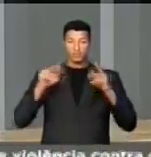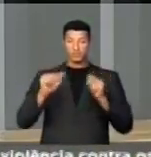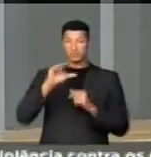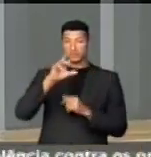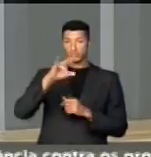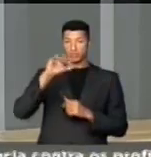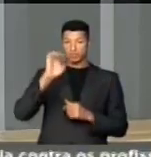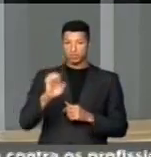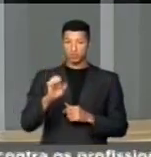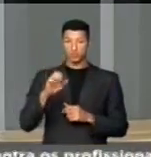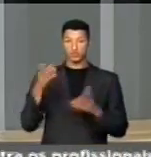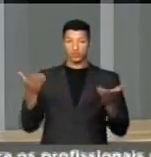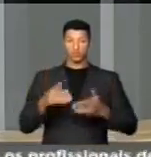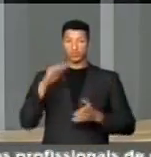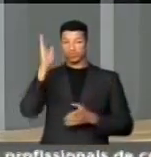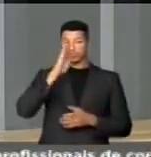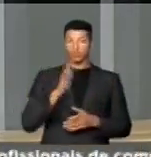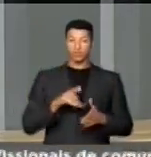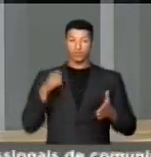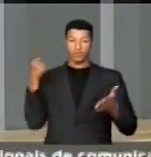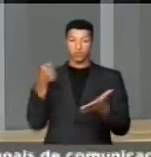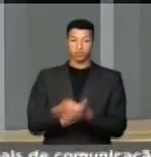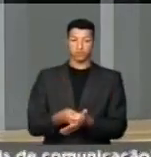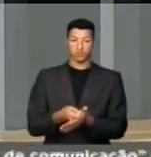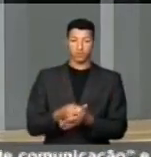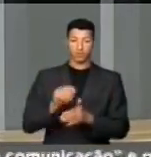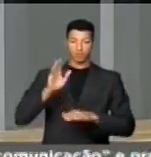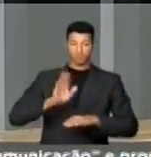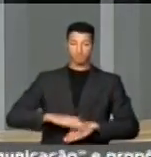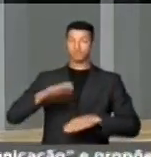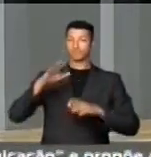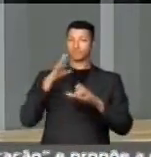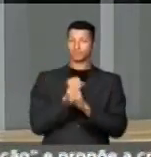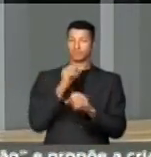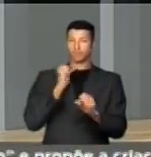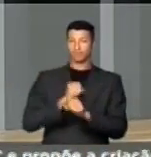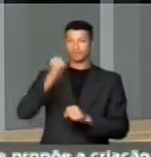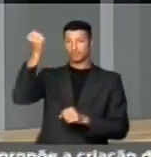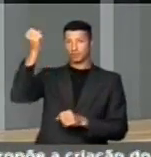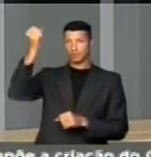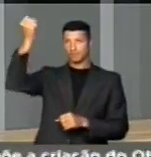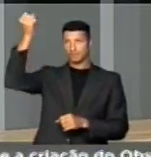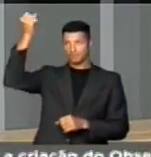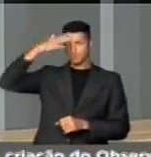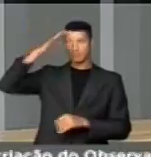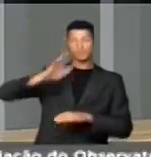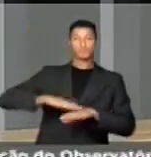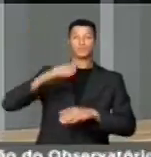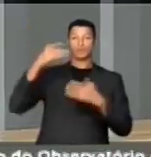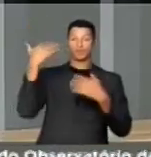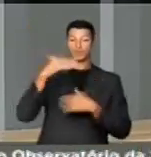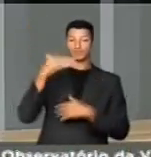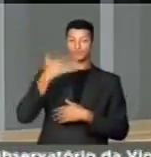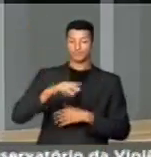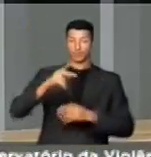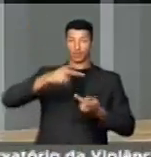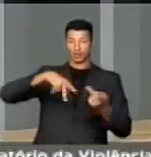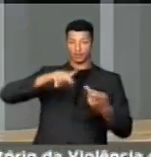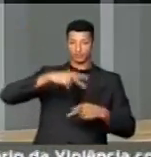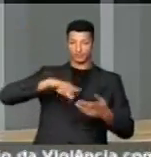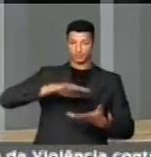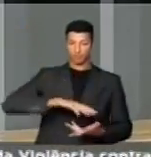nós conhecemos e hoje no Brasil se paga a maior conta de luz, talvez tenhamos a energia mais cara do